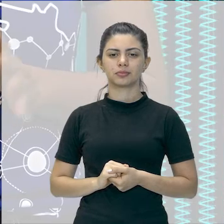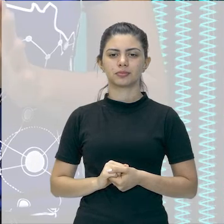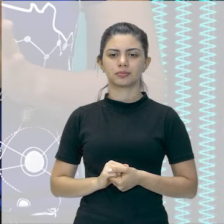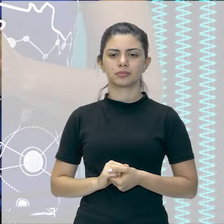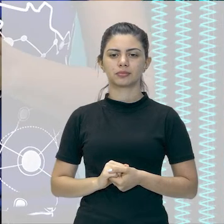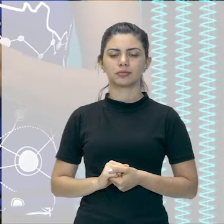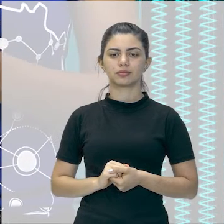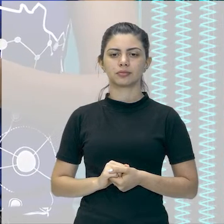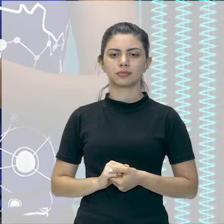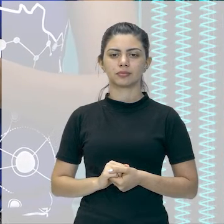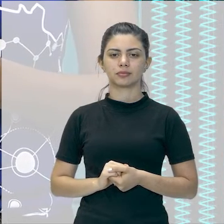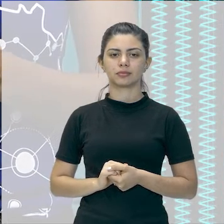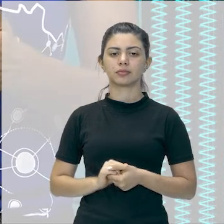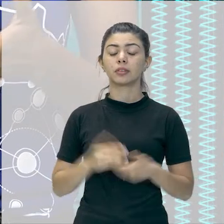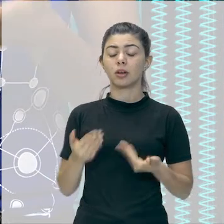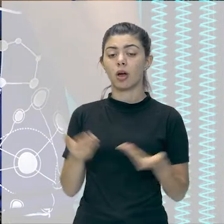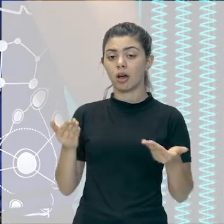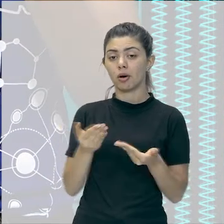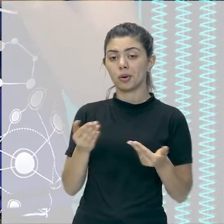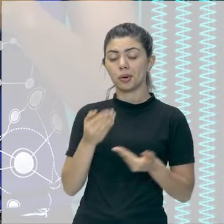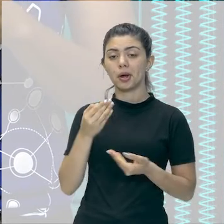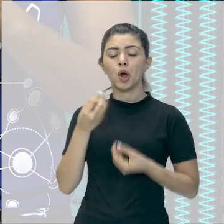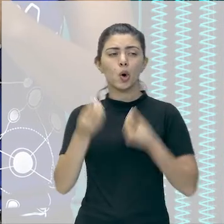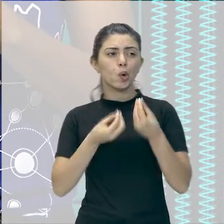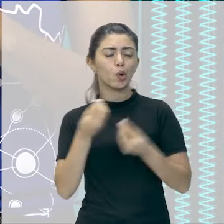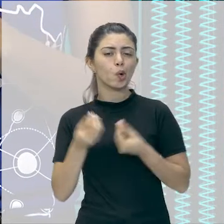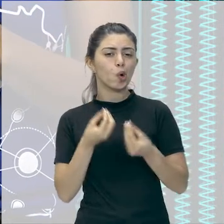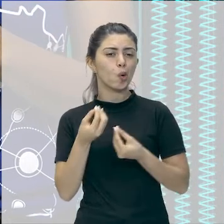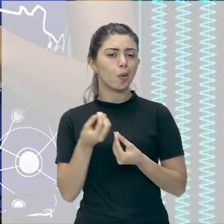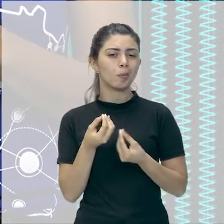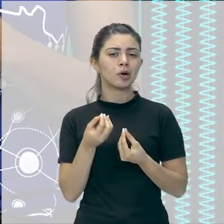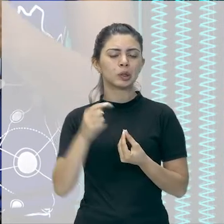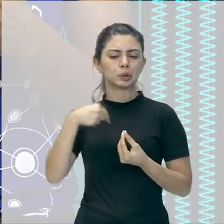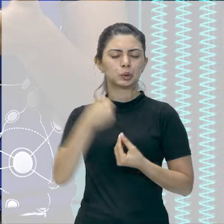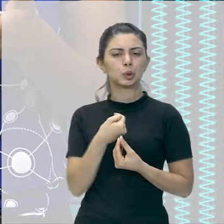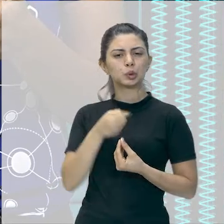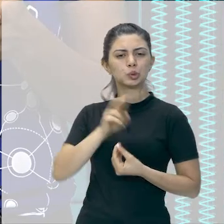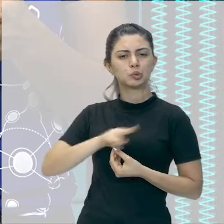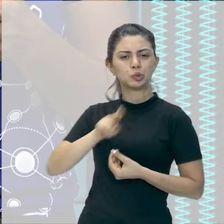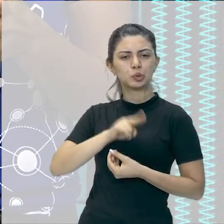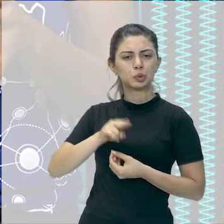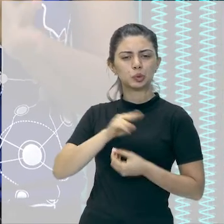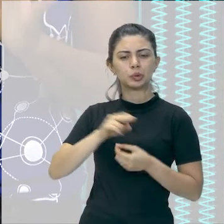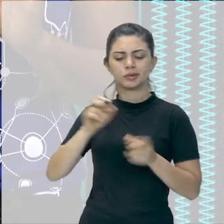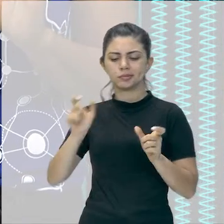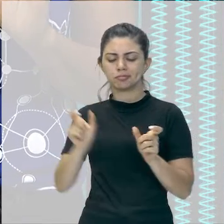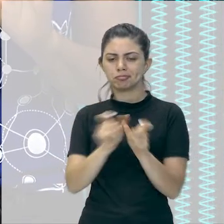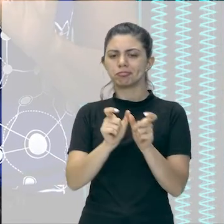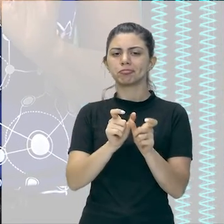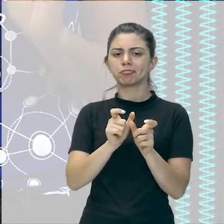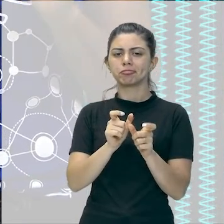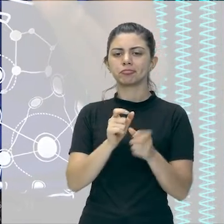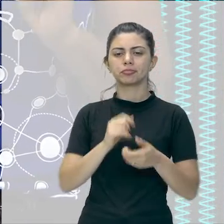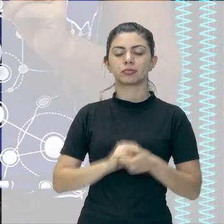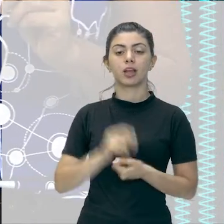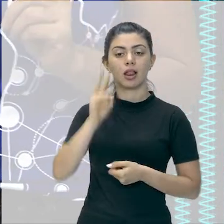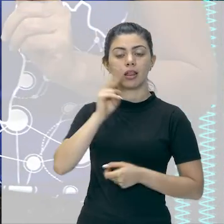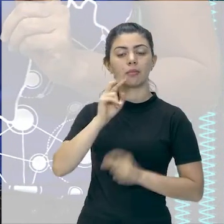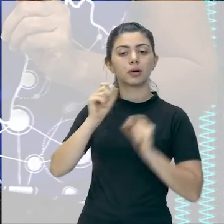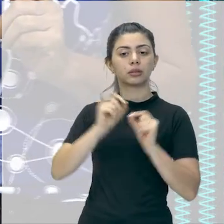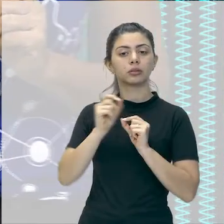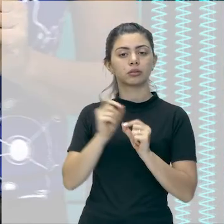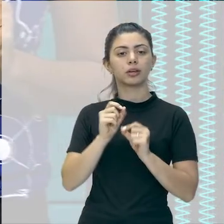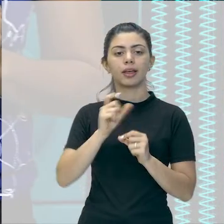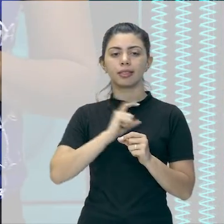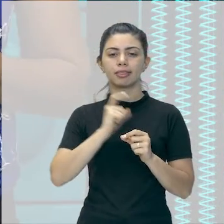Continuando. Agora acompanhem comigo de onde que a gente tirou esse didn't, essa forma contraída. Então, lembrando que ele vem desses